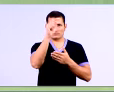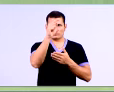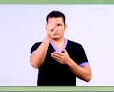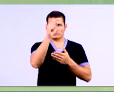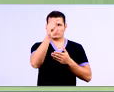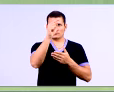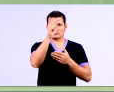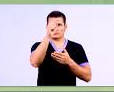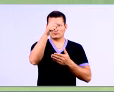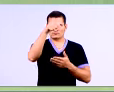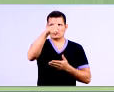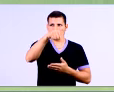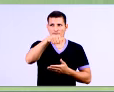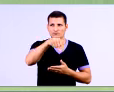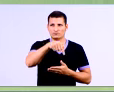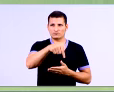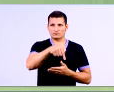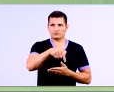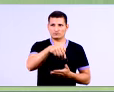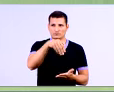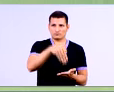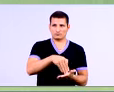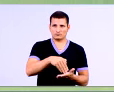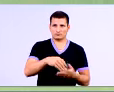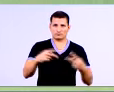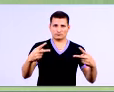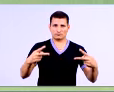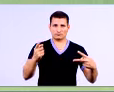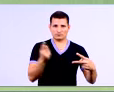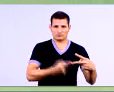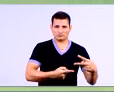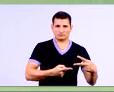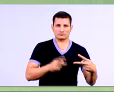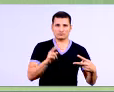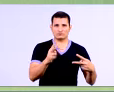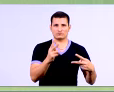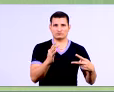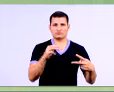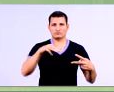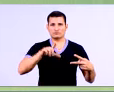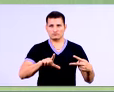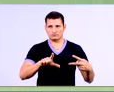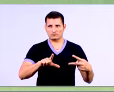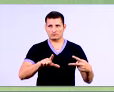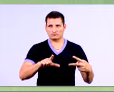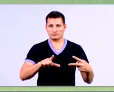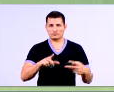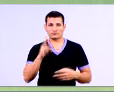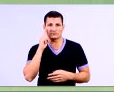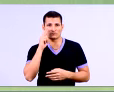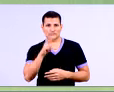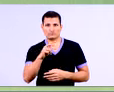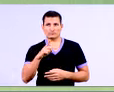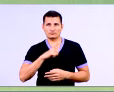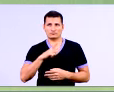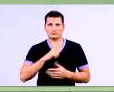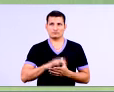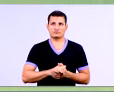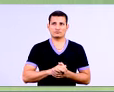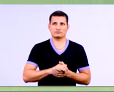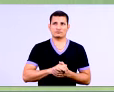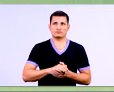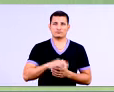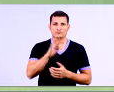vai até a tag finalizar no HTML. Observe que nós temos o título, nós